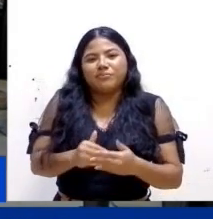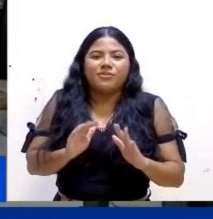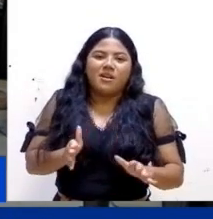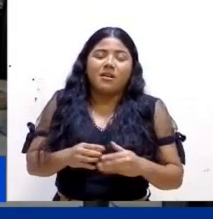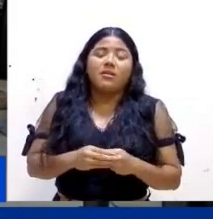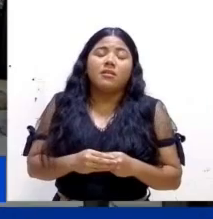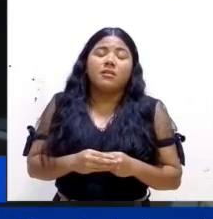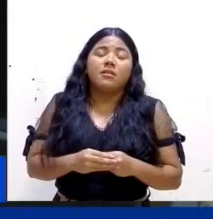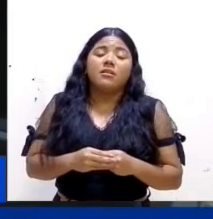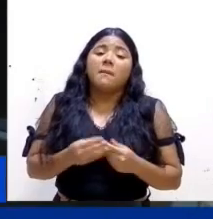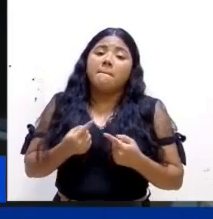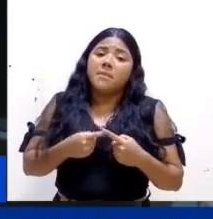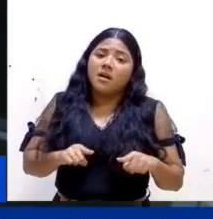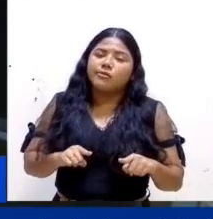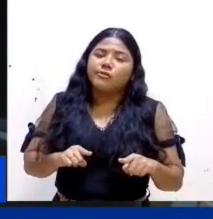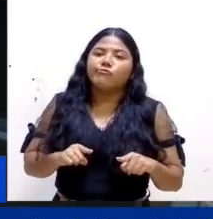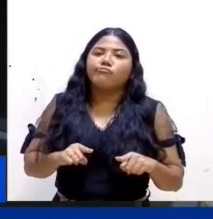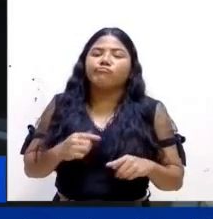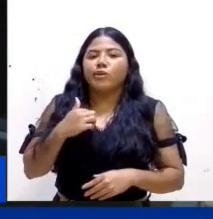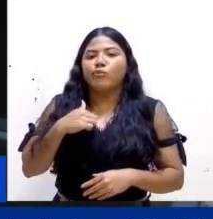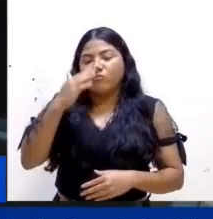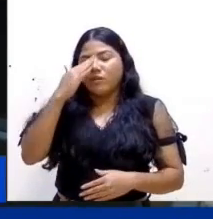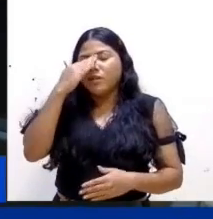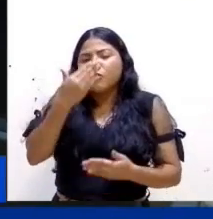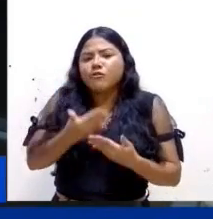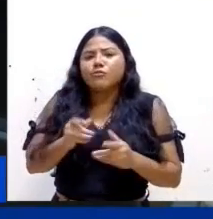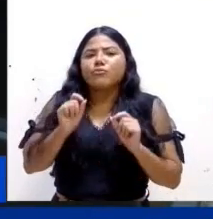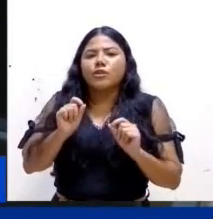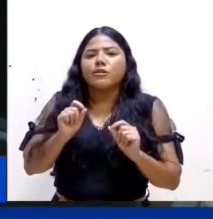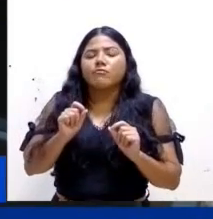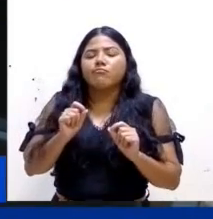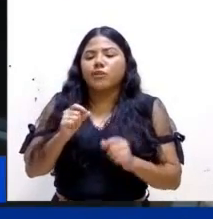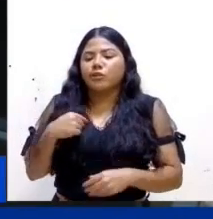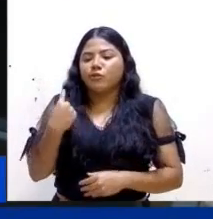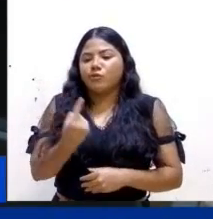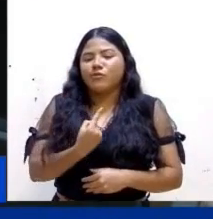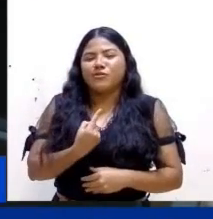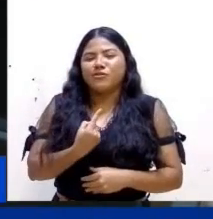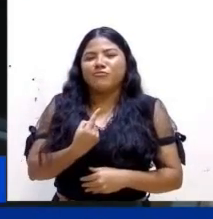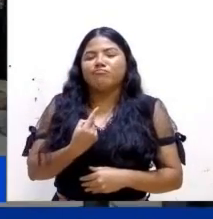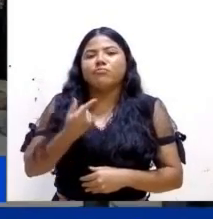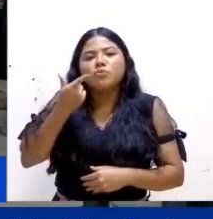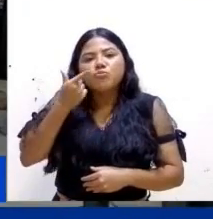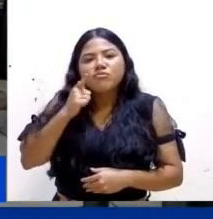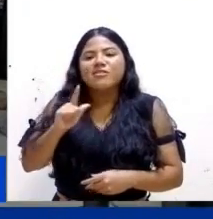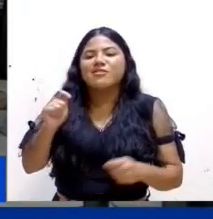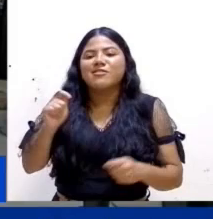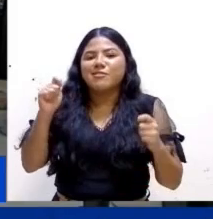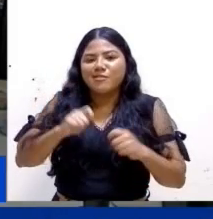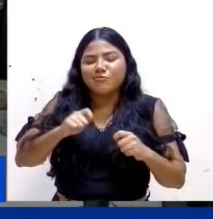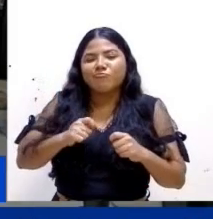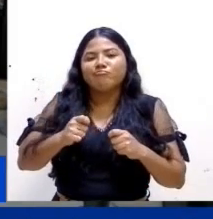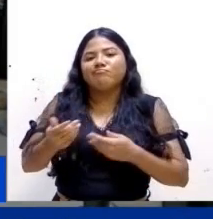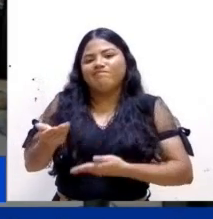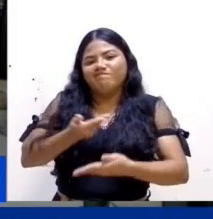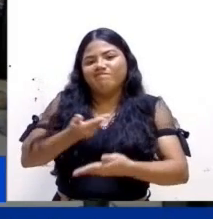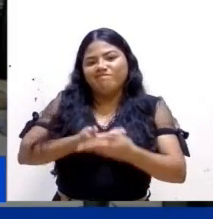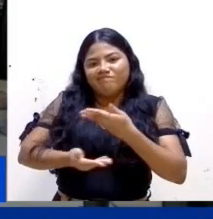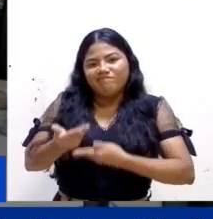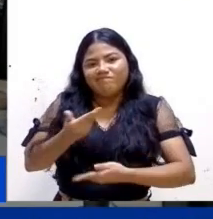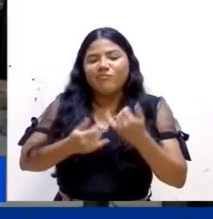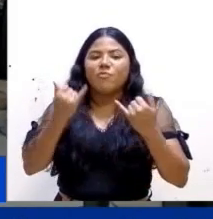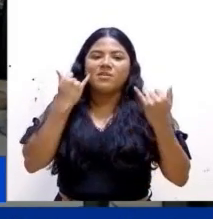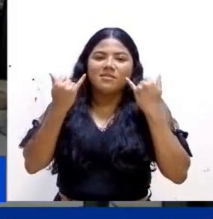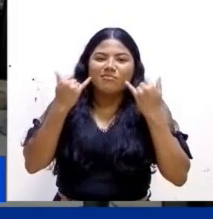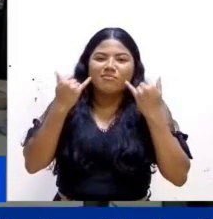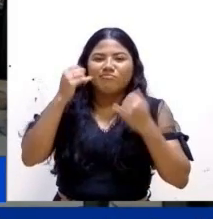nós conseguimos aqui dividir, socializar alguns dos institutos relacionados ao direito de família.